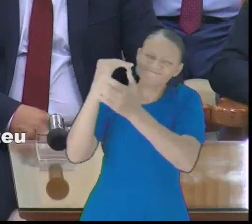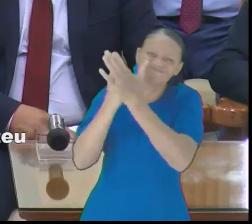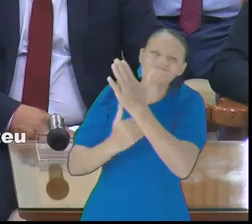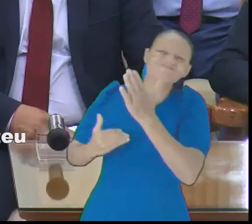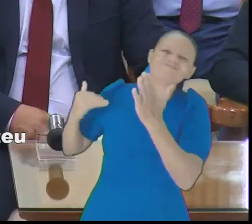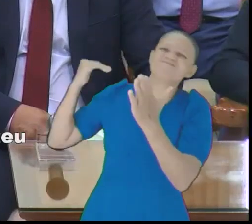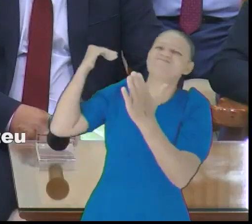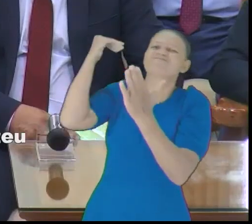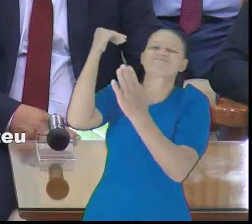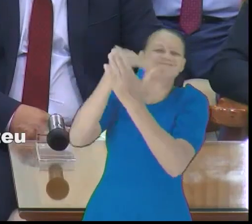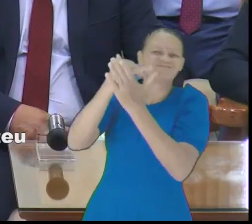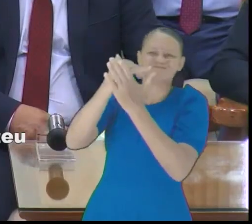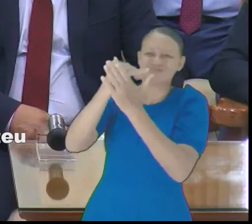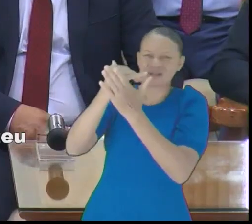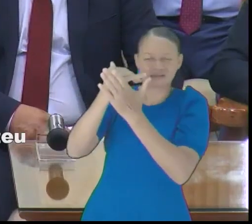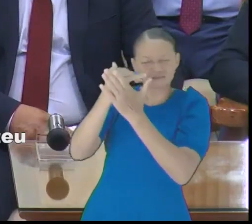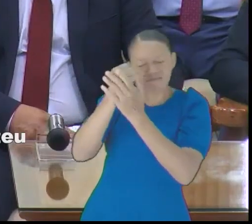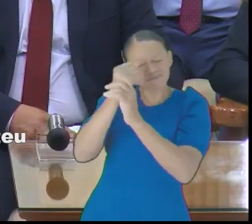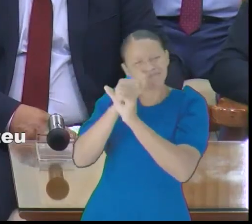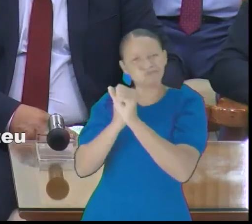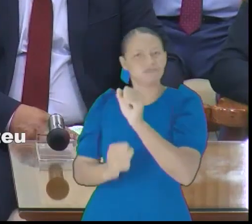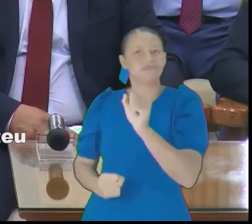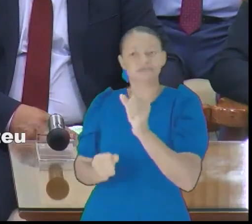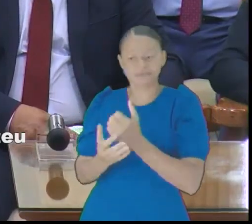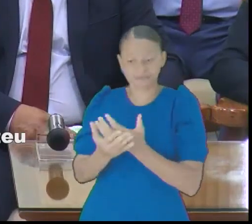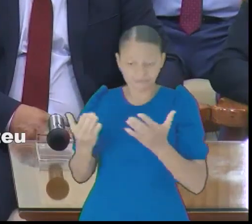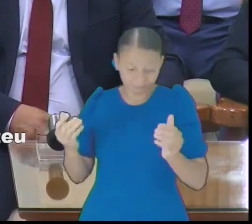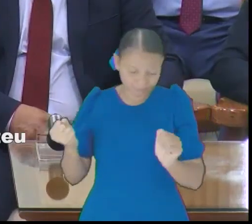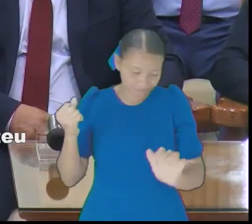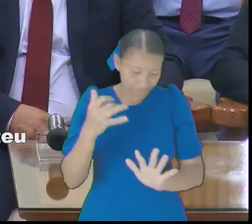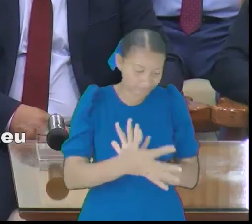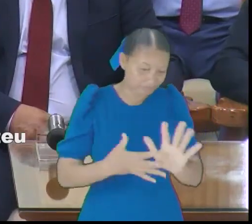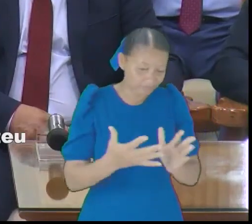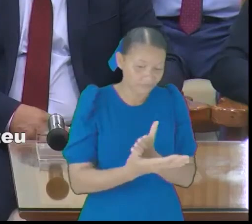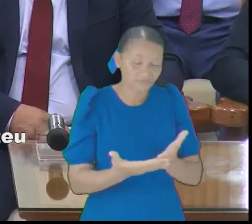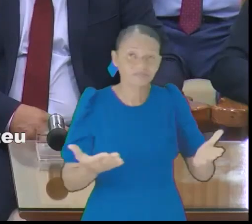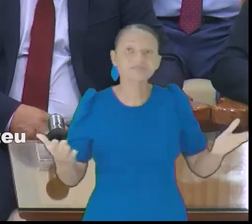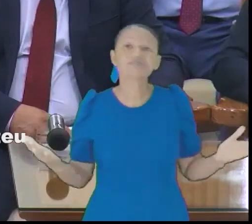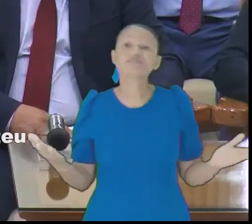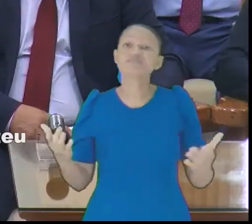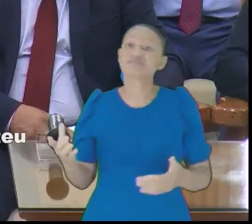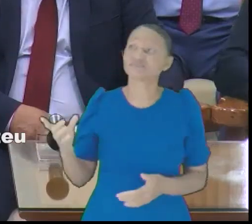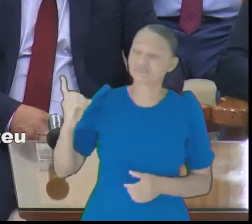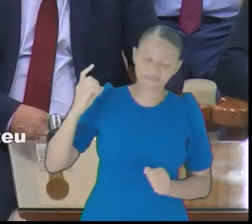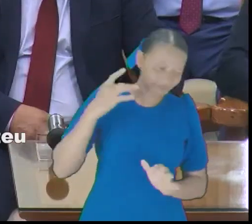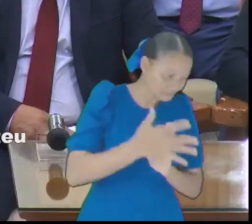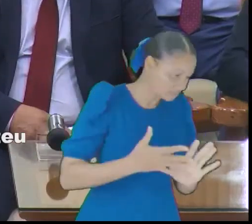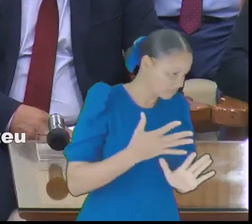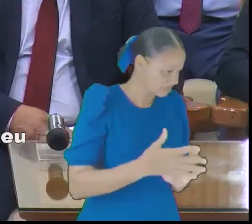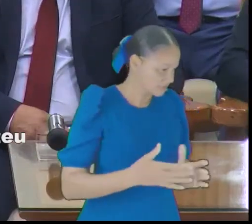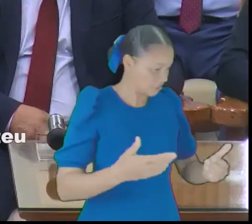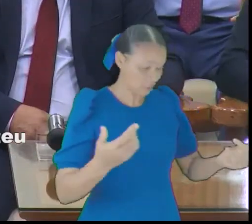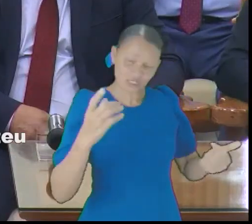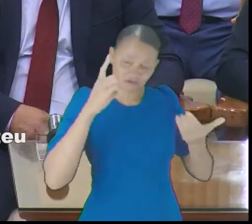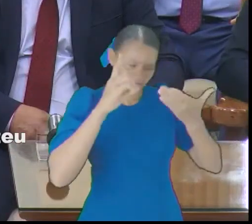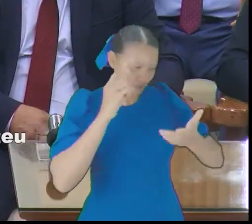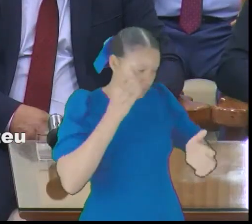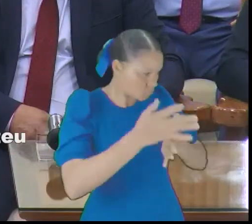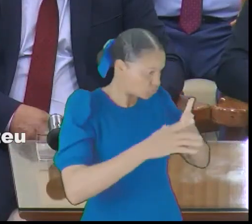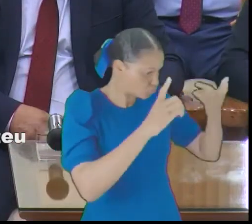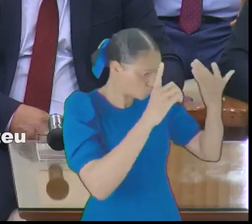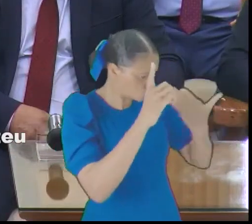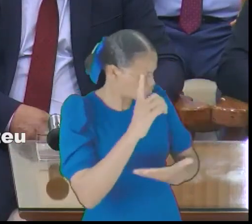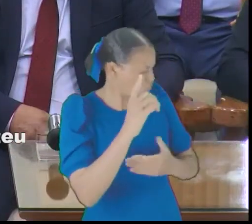é grandíssimo. E Ele disse para Abraão, eu sou o teu